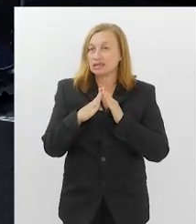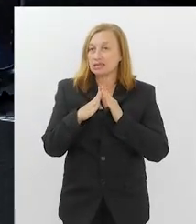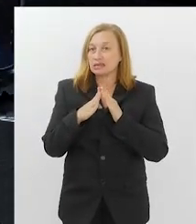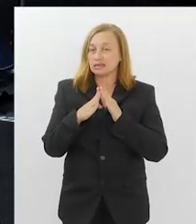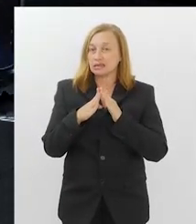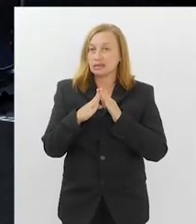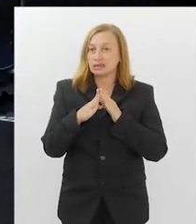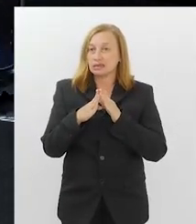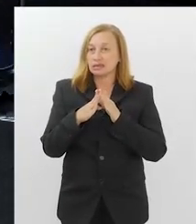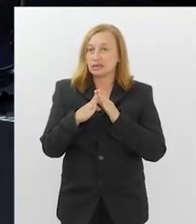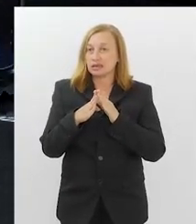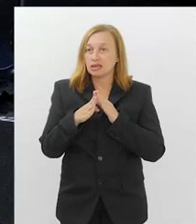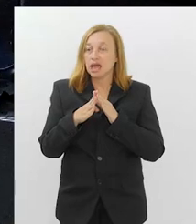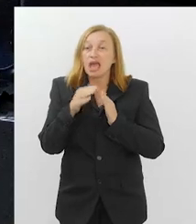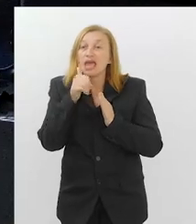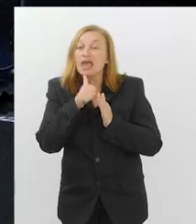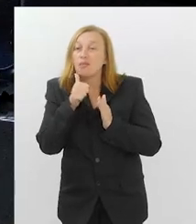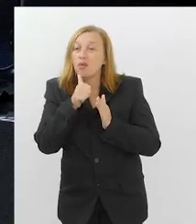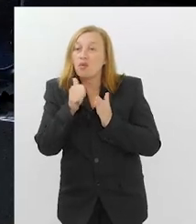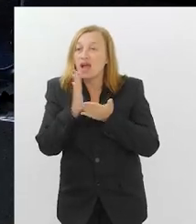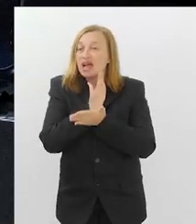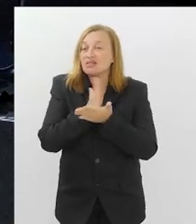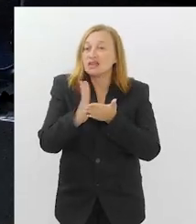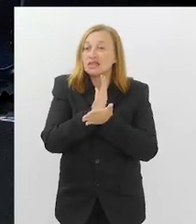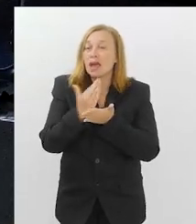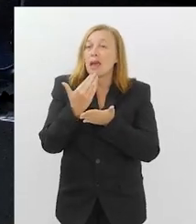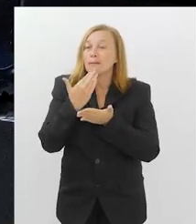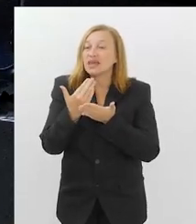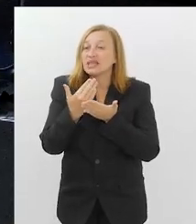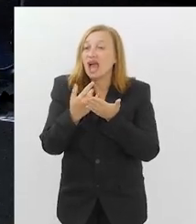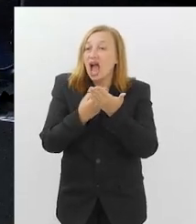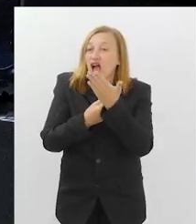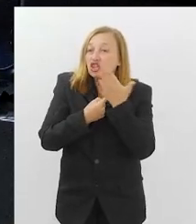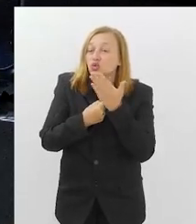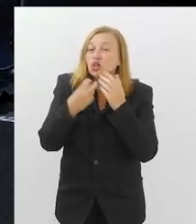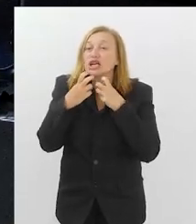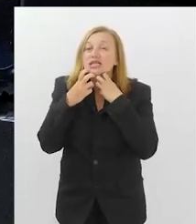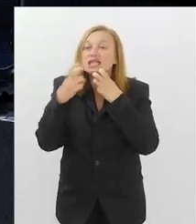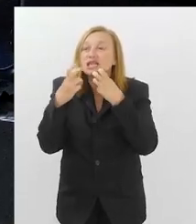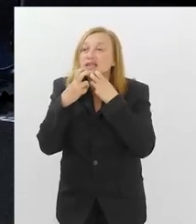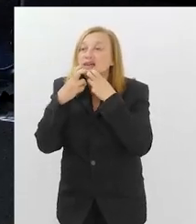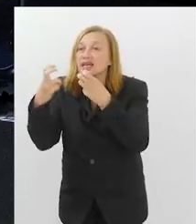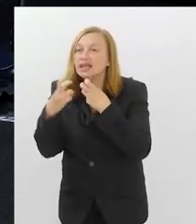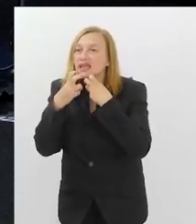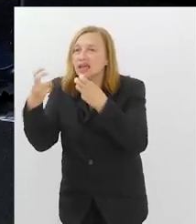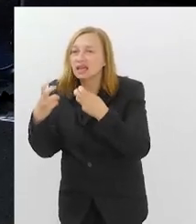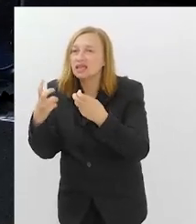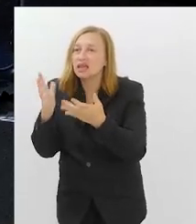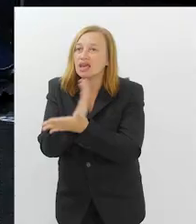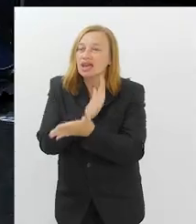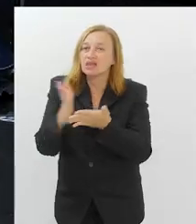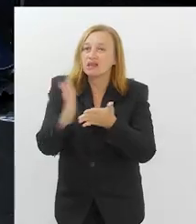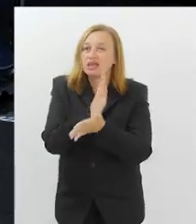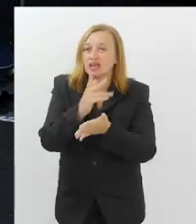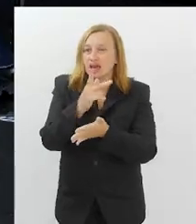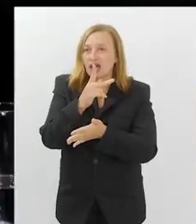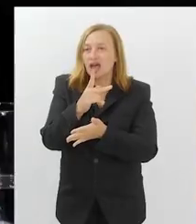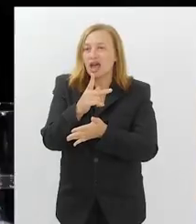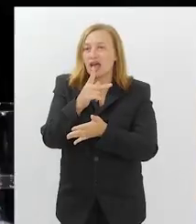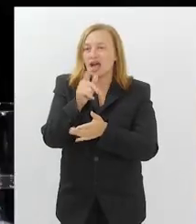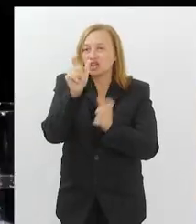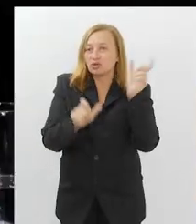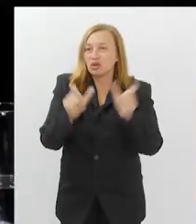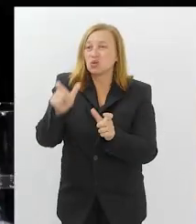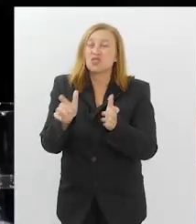quatro paredes, intrafamiliar, em que essa mulher às vezes pede socorro, grita por ajuda e muita